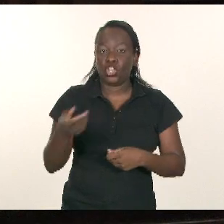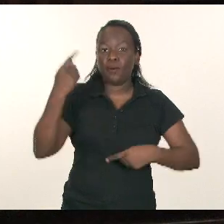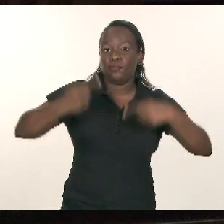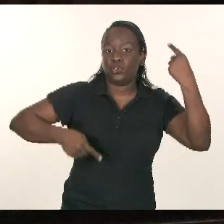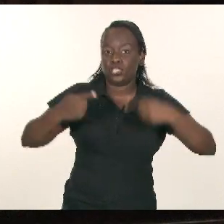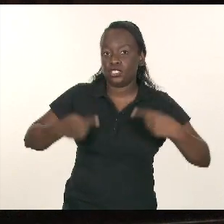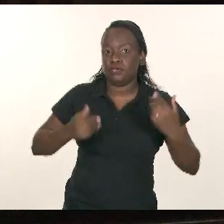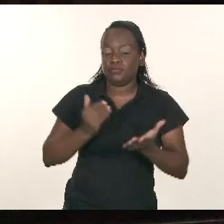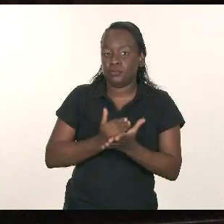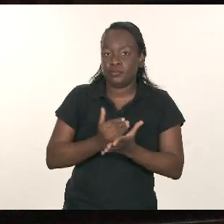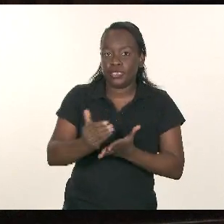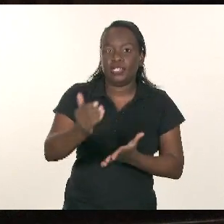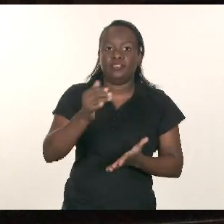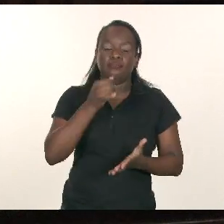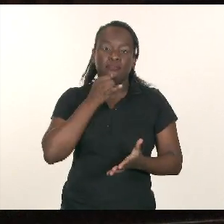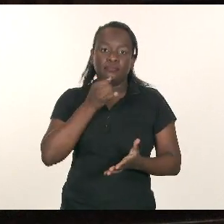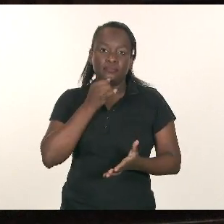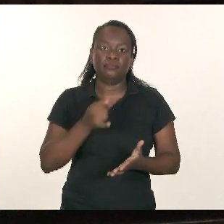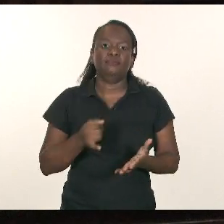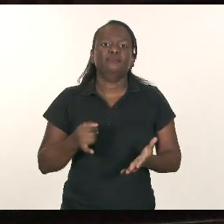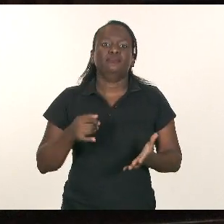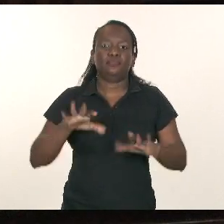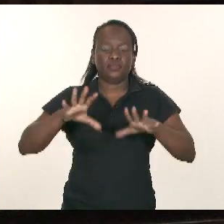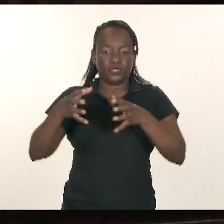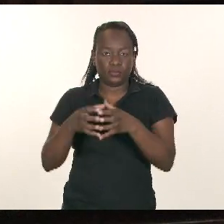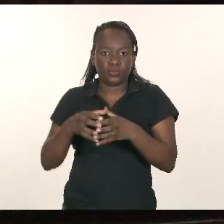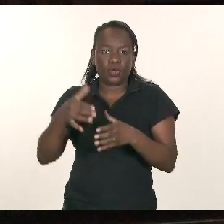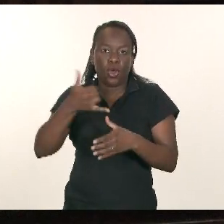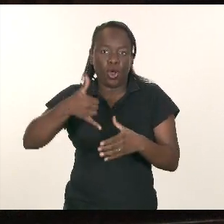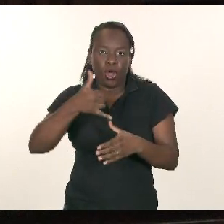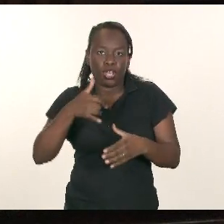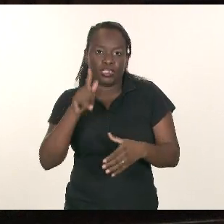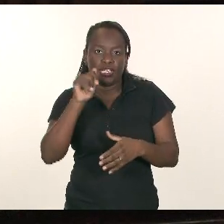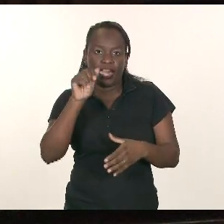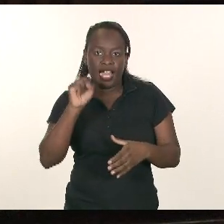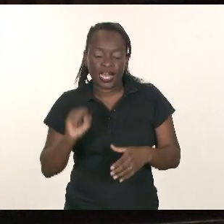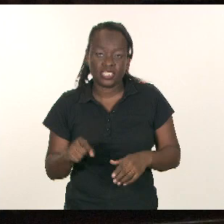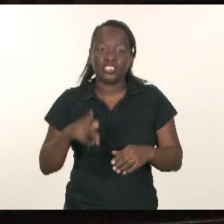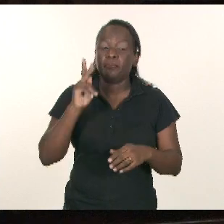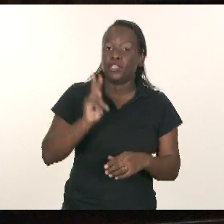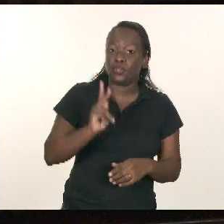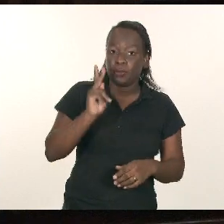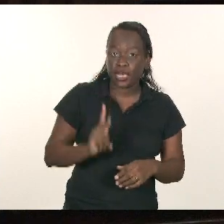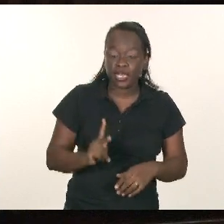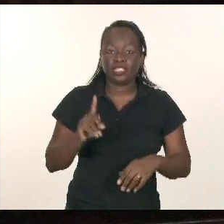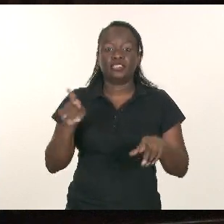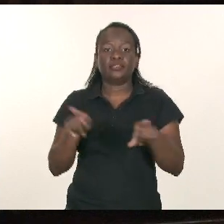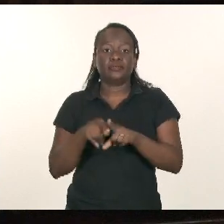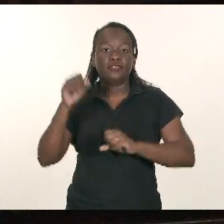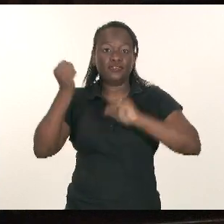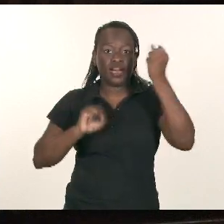implementada em relação, por exemplo, ao setor de óleo e gás, em relação à Petrobras, em relação à indústria naval. Eu quero